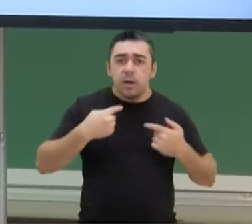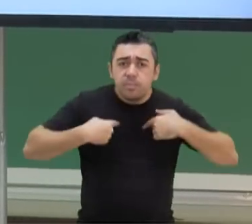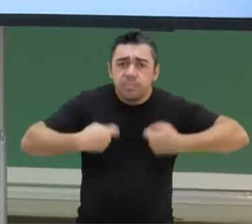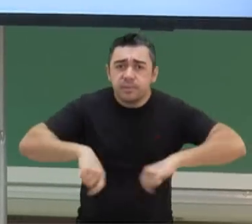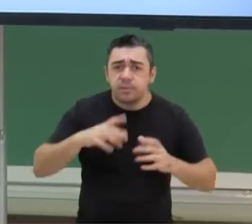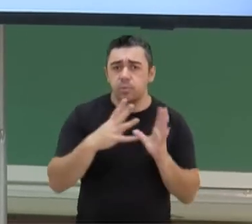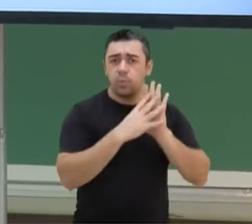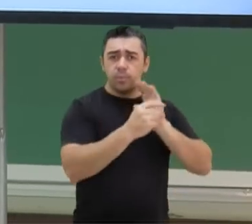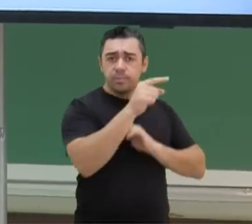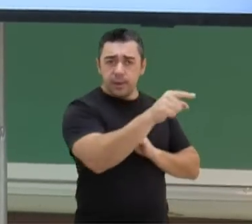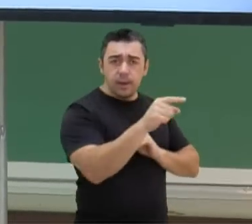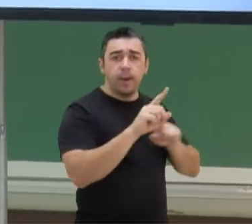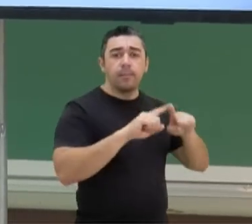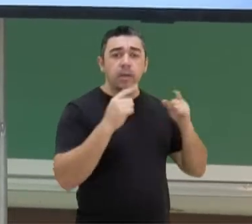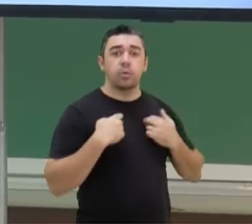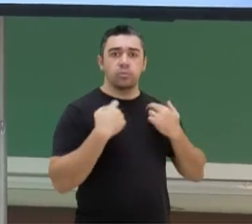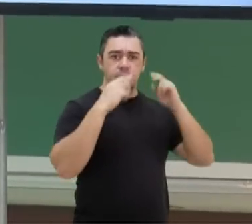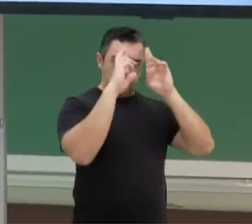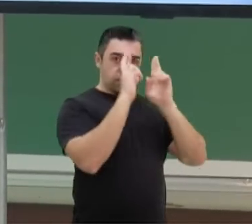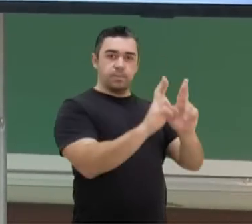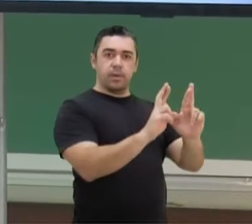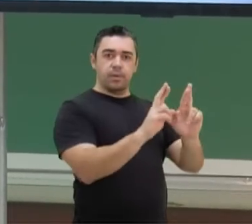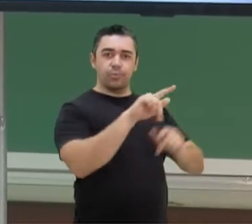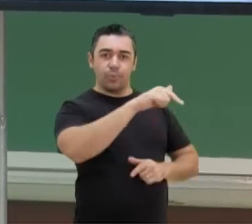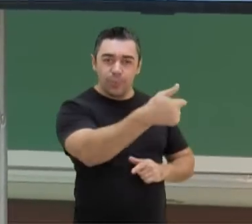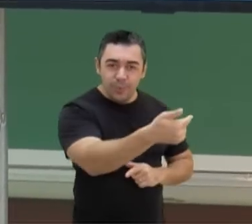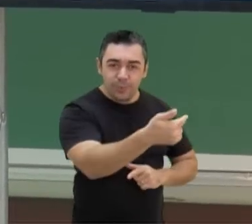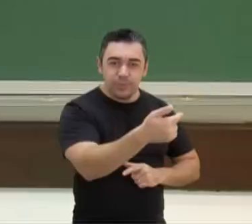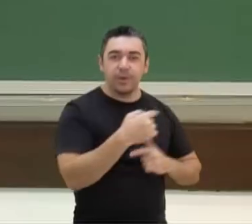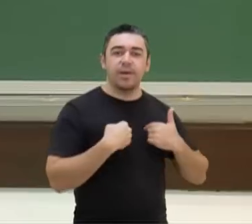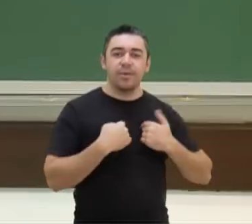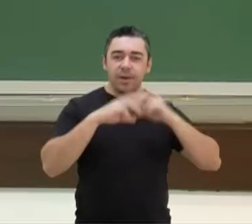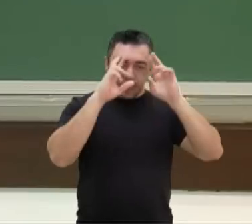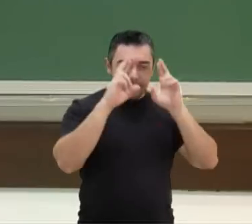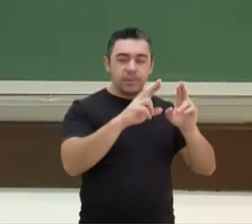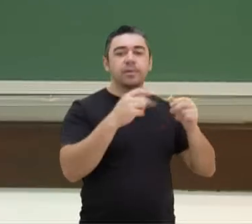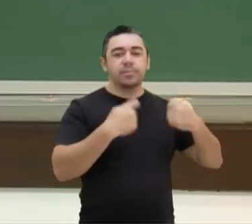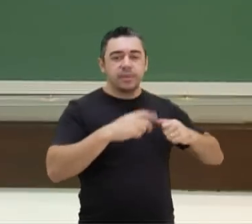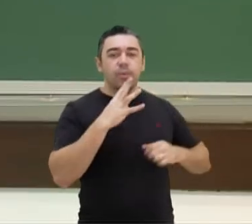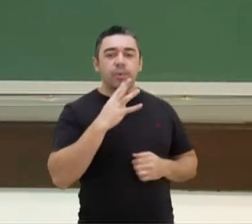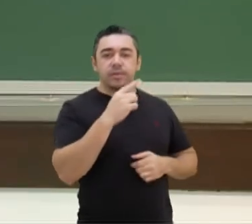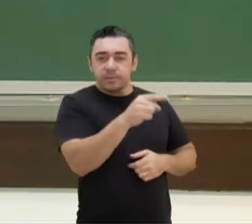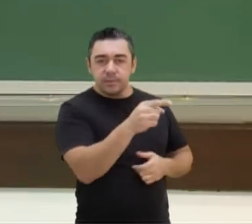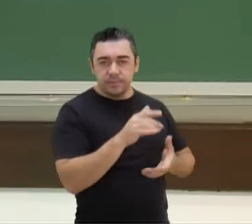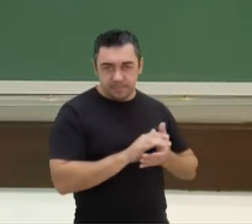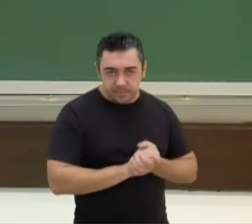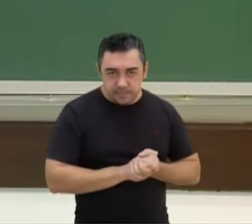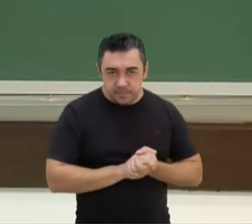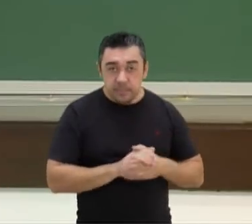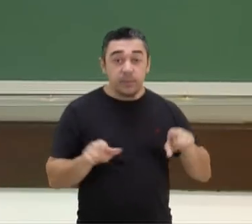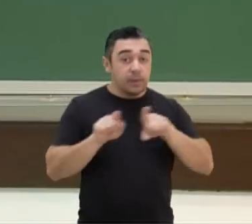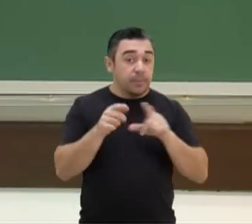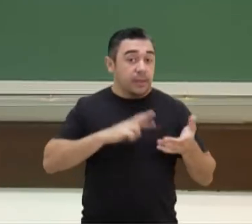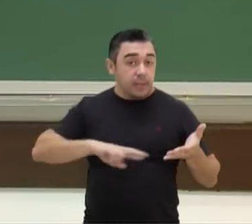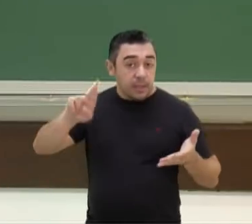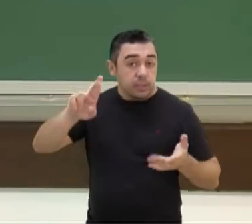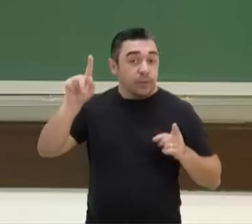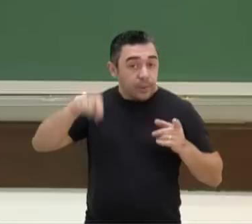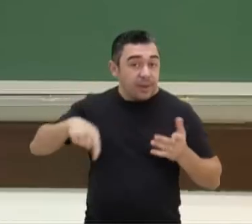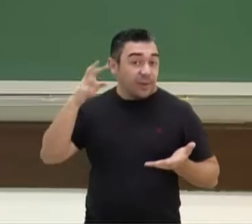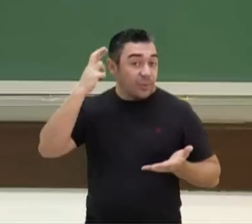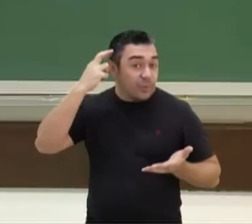acreditam, mas tem o dever de respeitar. E para respeitar é preciso conhecer. Além de tudo, religião também é